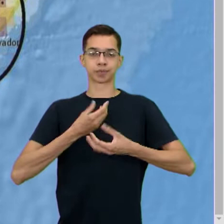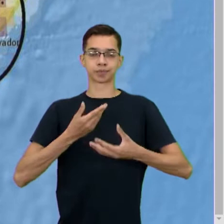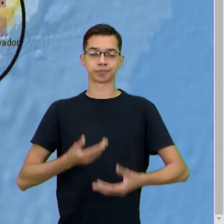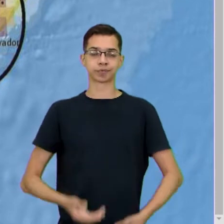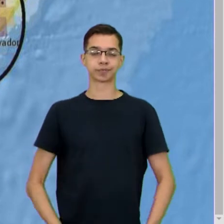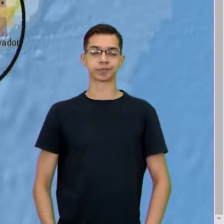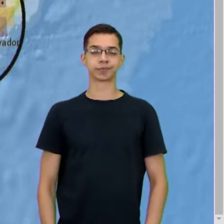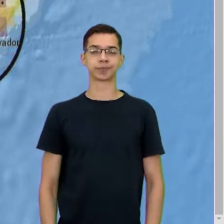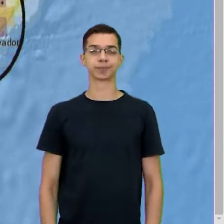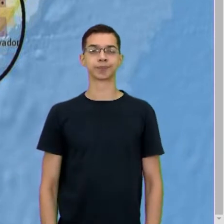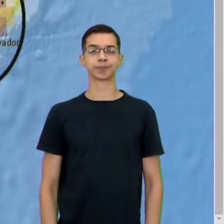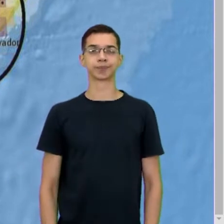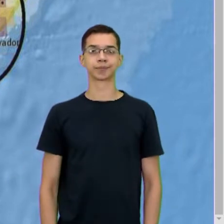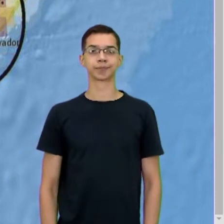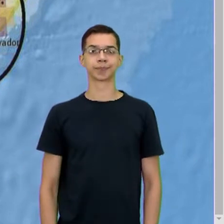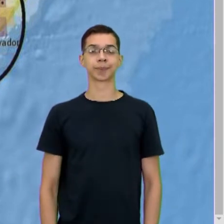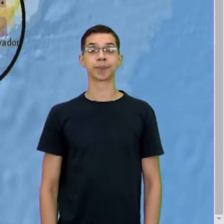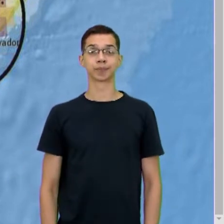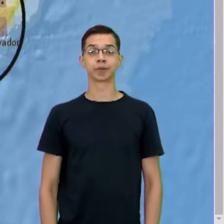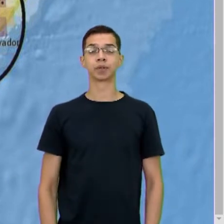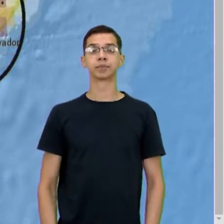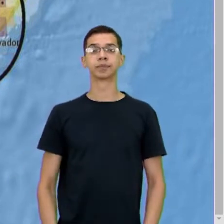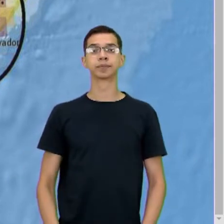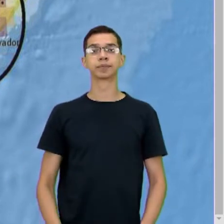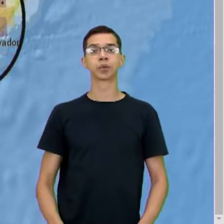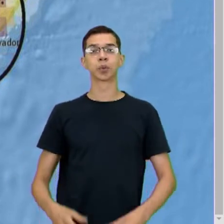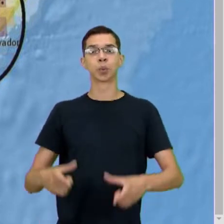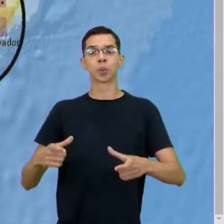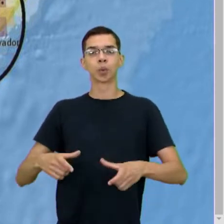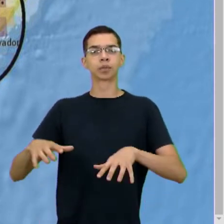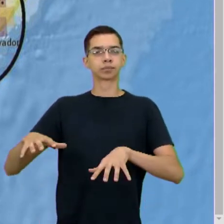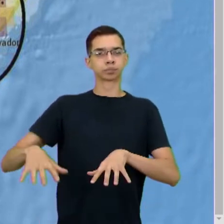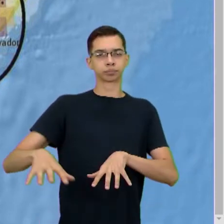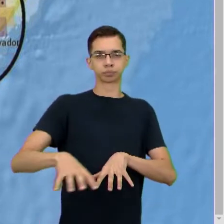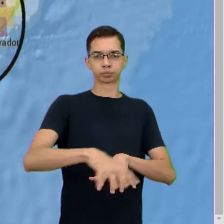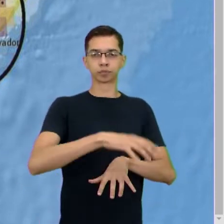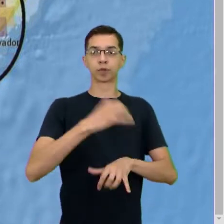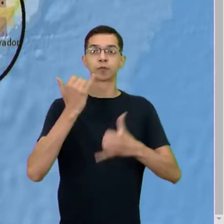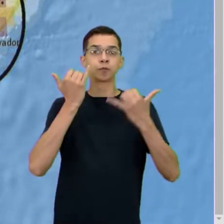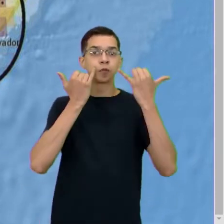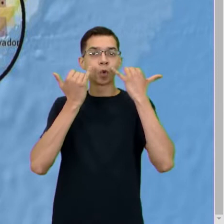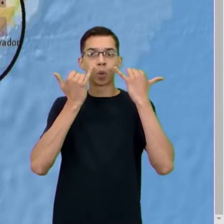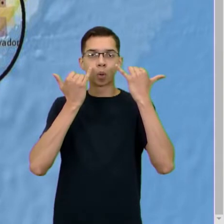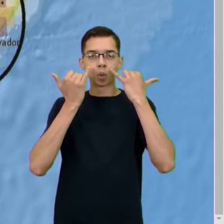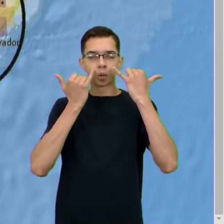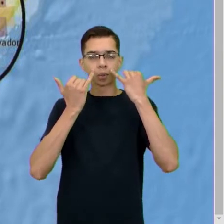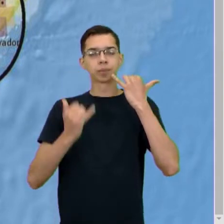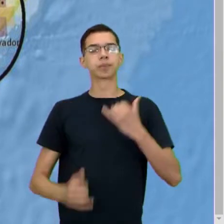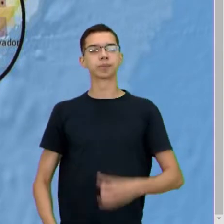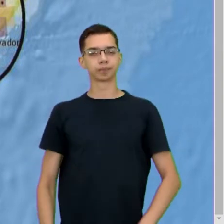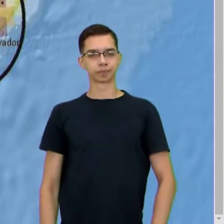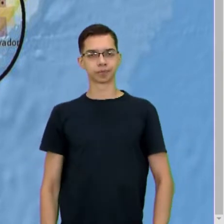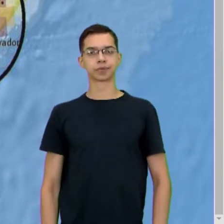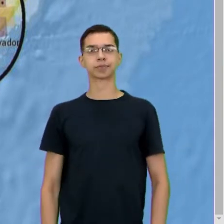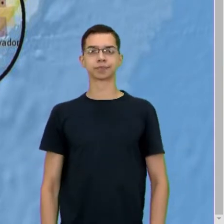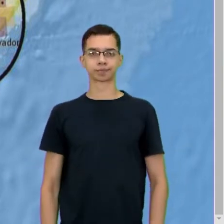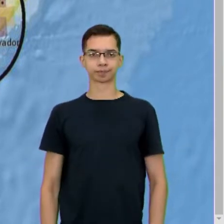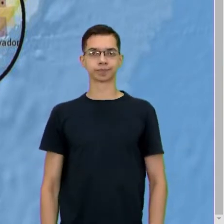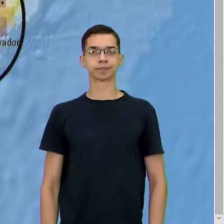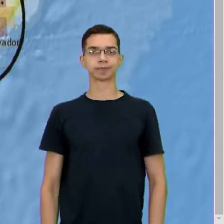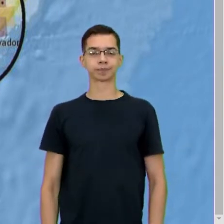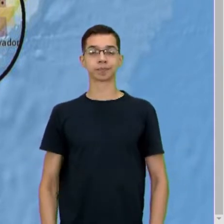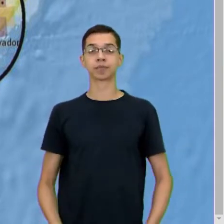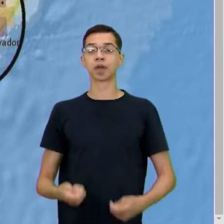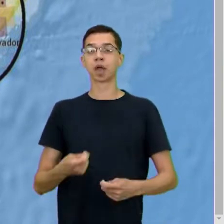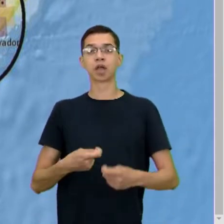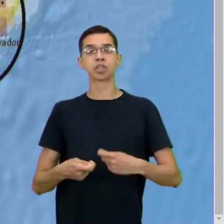estatísticos e permite aí obter informações sobre regiões e locais independentemente de seus limites